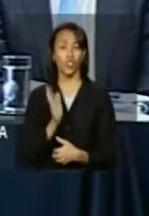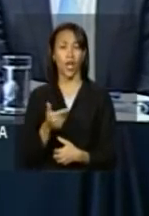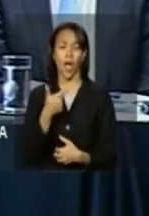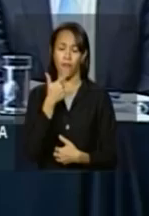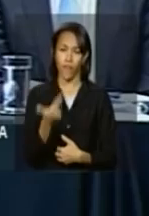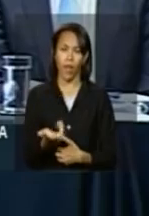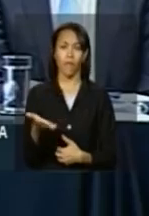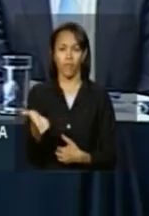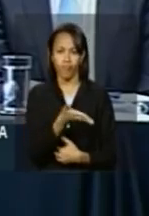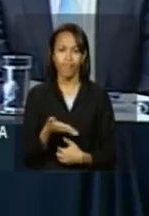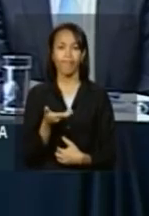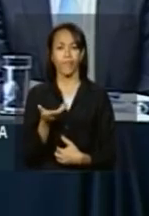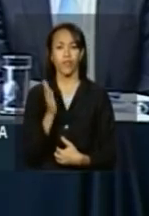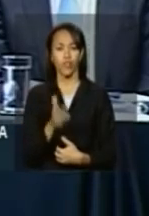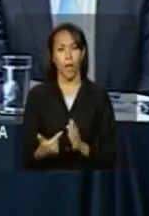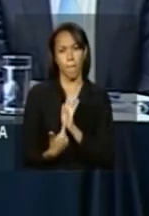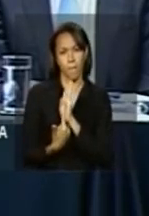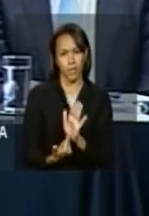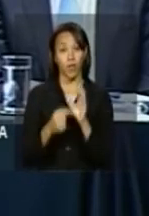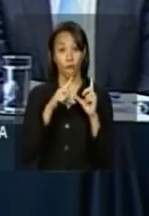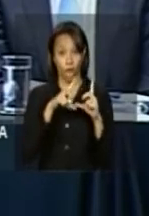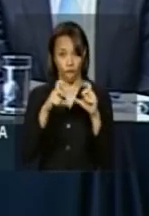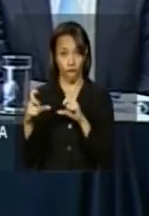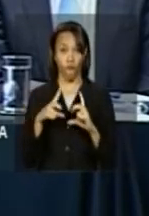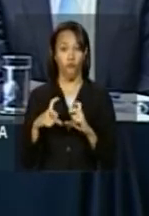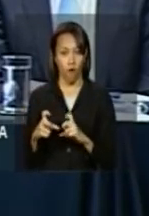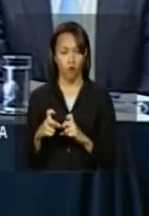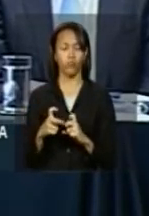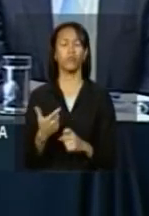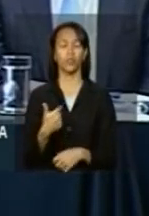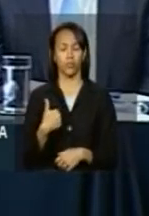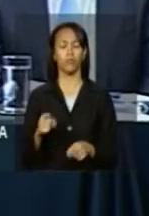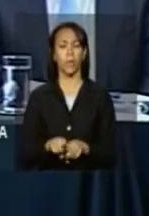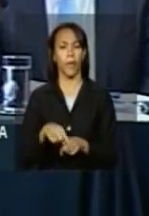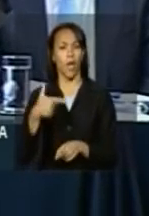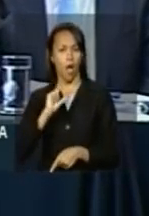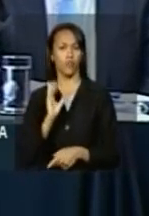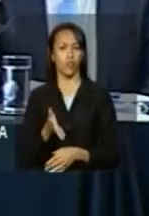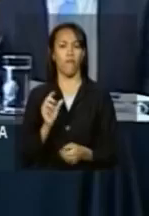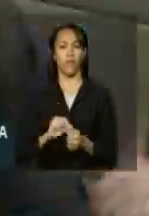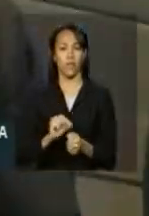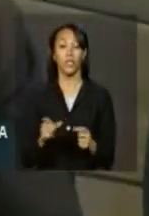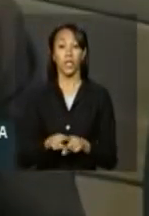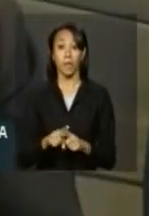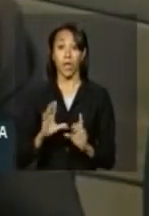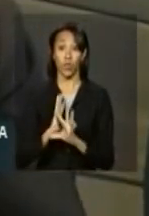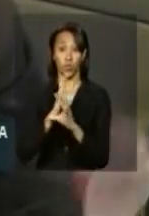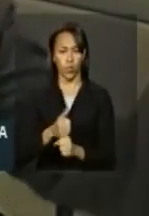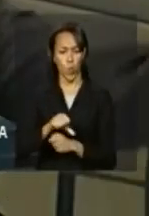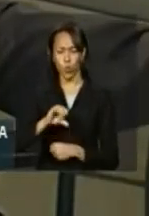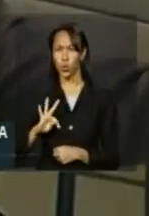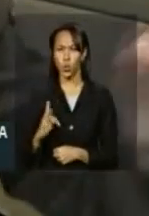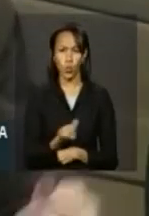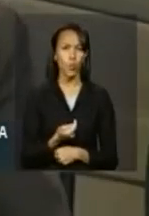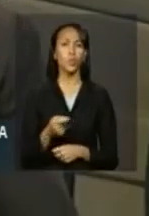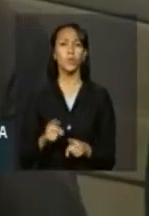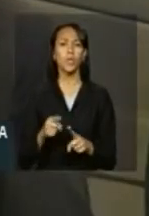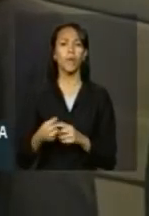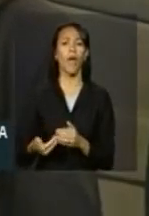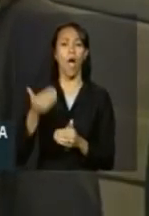para vocês, a apresentação de fotos que eu também fazia, o balanço completo e os balanços anteriores e